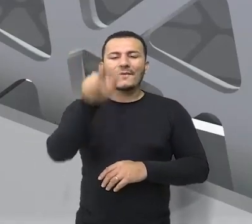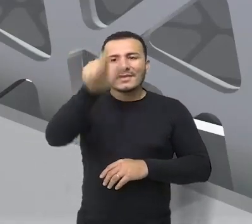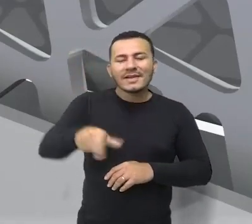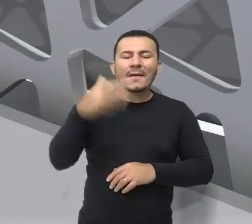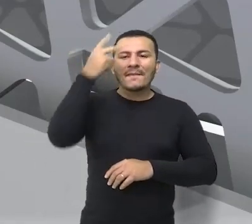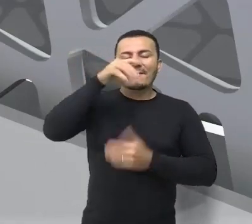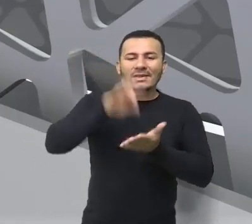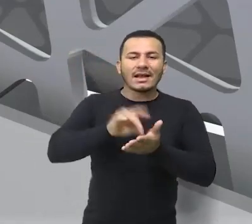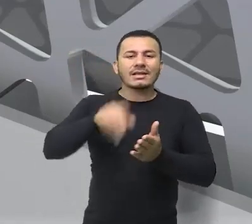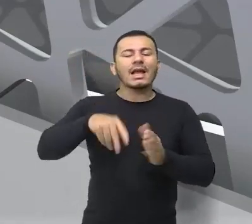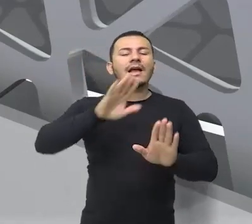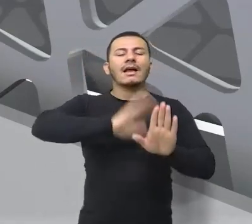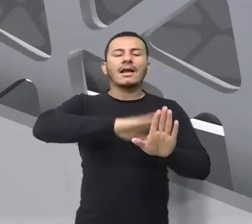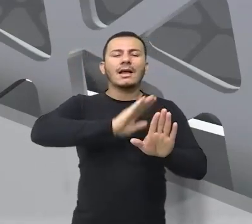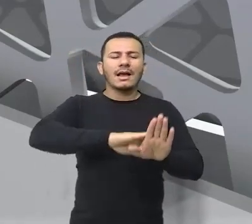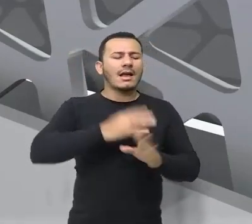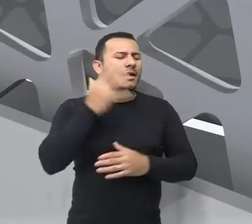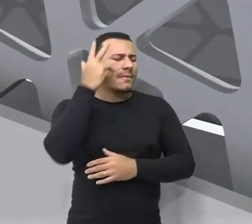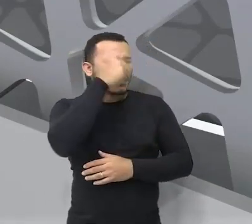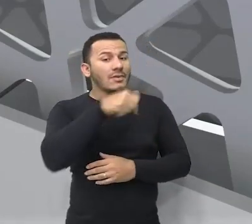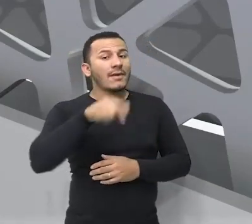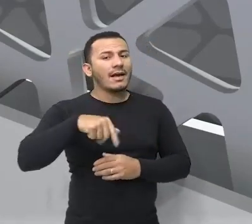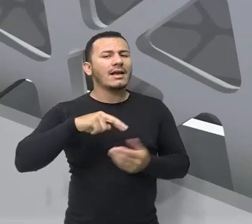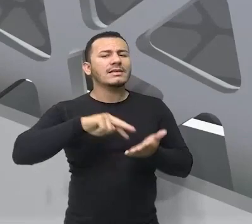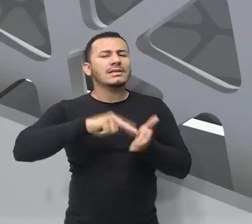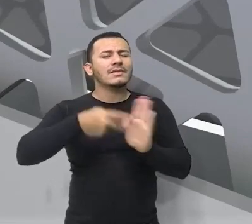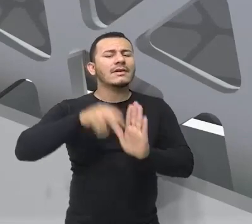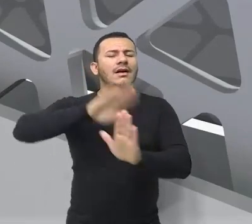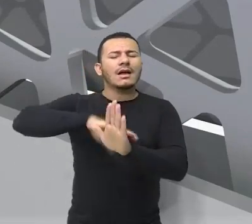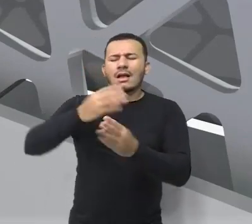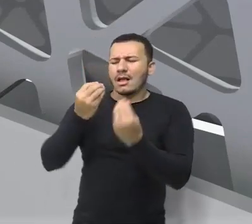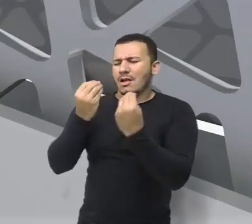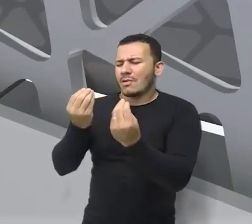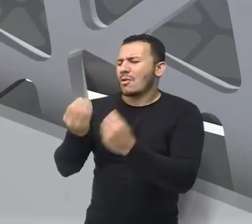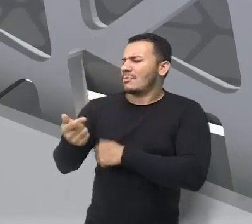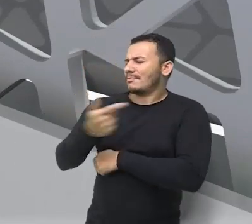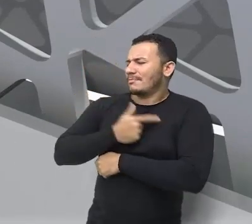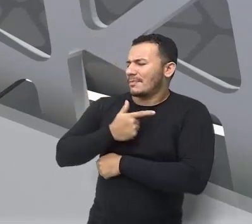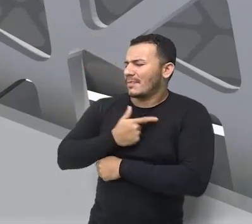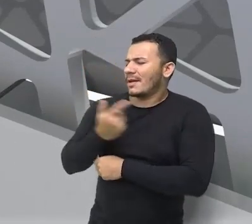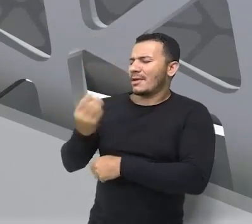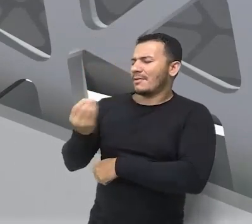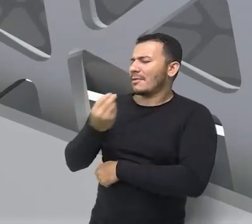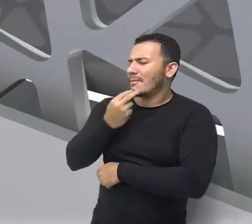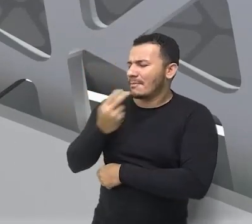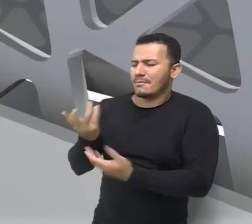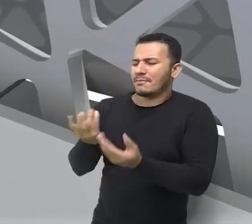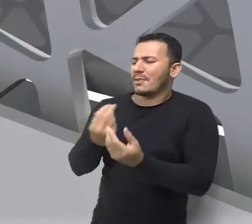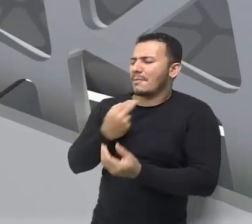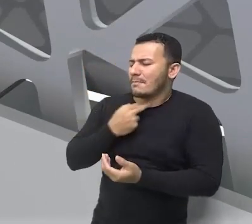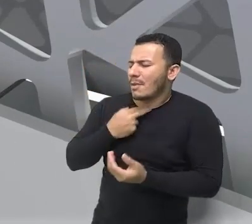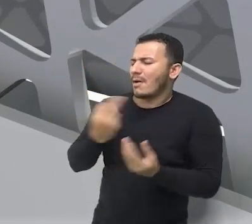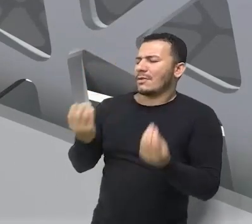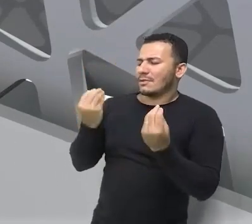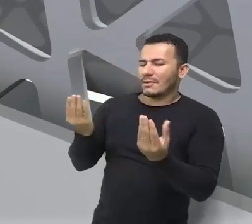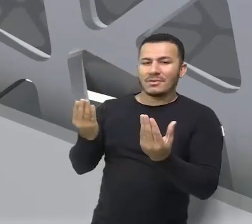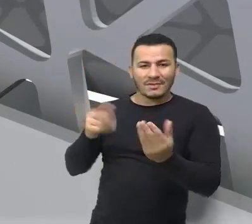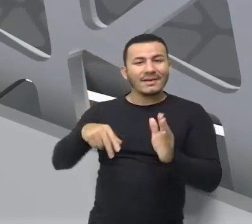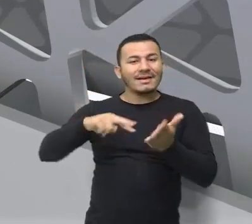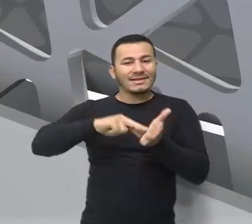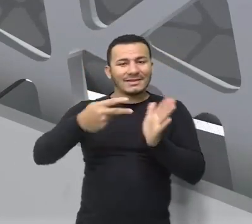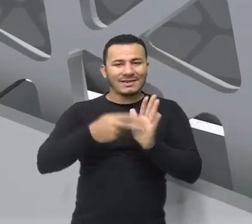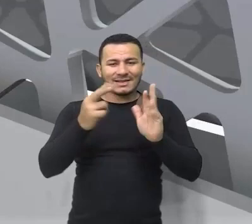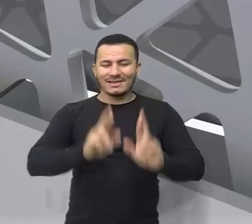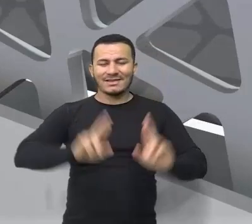bonito. Mas nota que ele usa um discurso que quer dizer exatamente o oposto, né? Então isso é ironia, tá